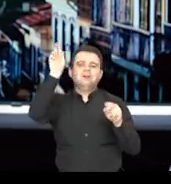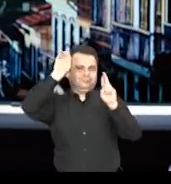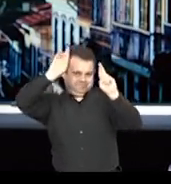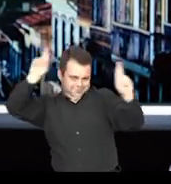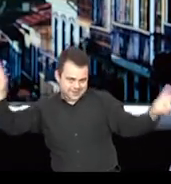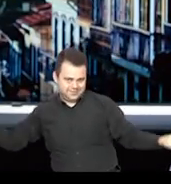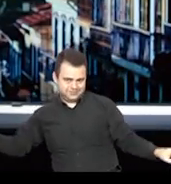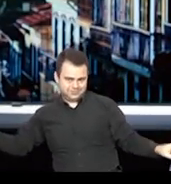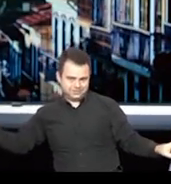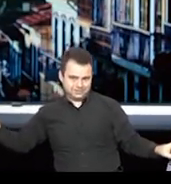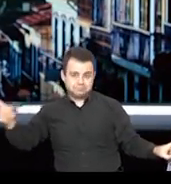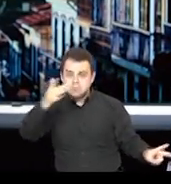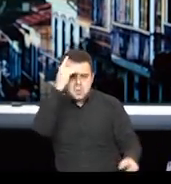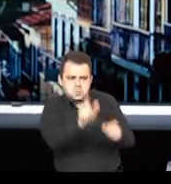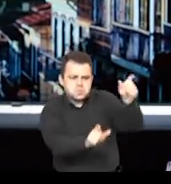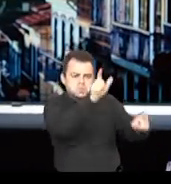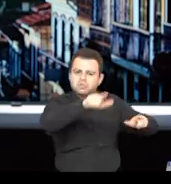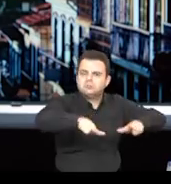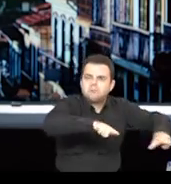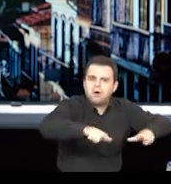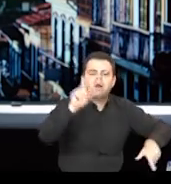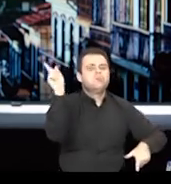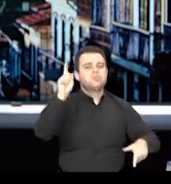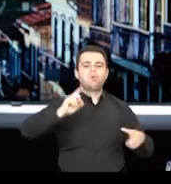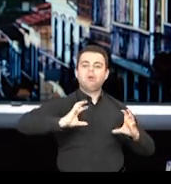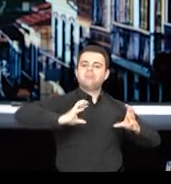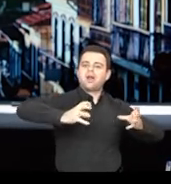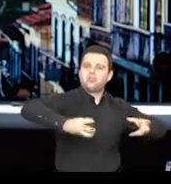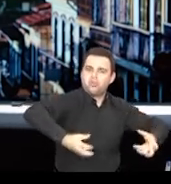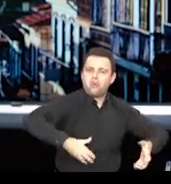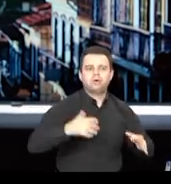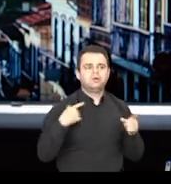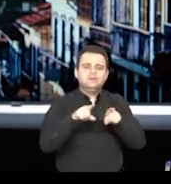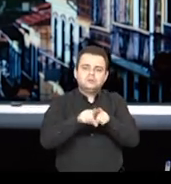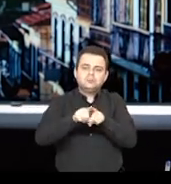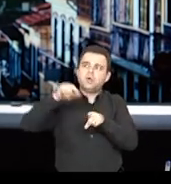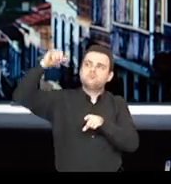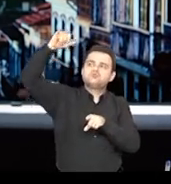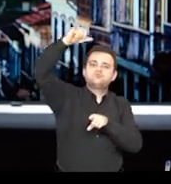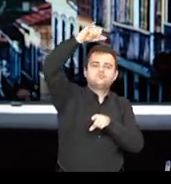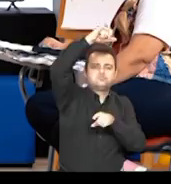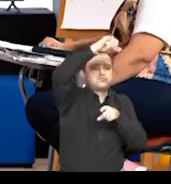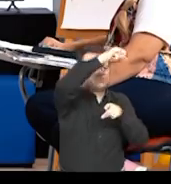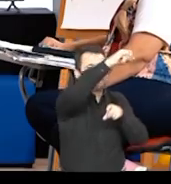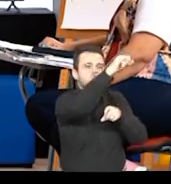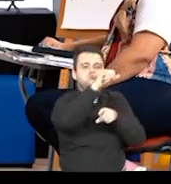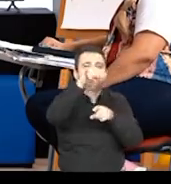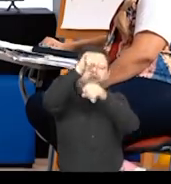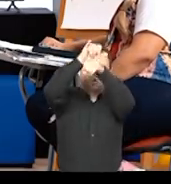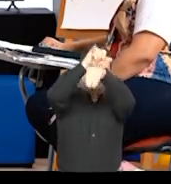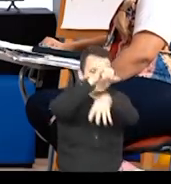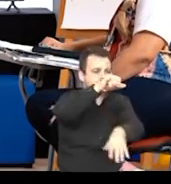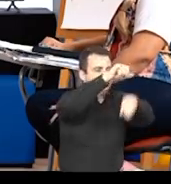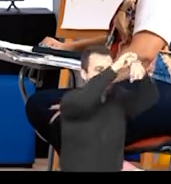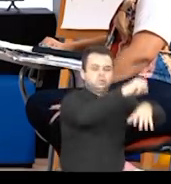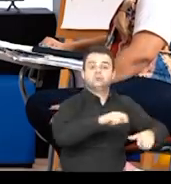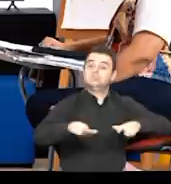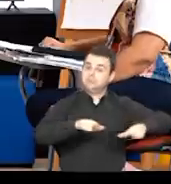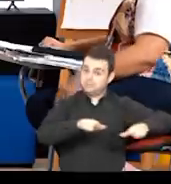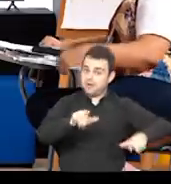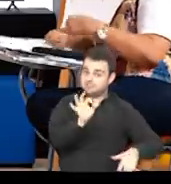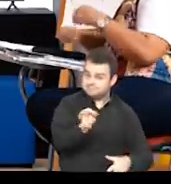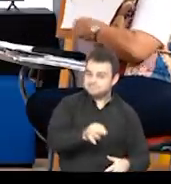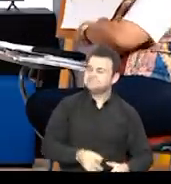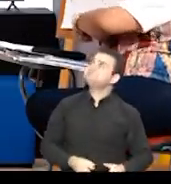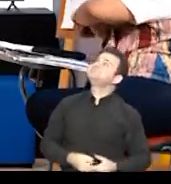ao invés de ter várias pessoas trabalhando, temos o trator e o avião que fazem esse trabalho. Temos agora uma paisagem